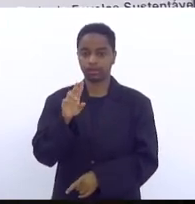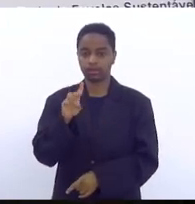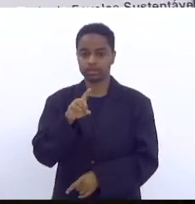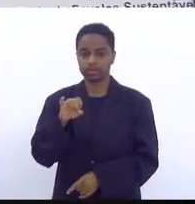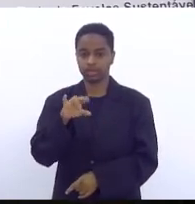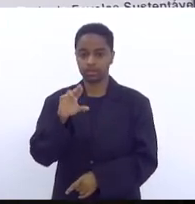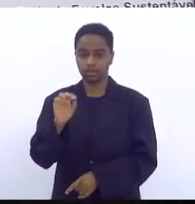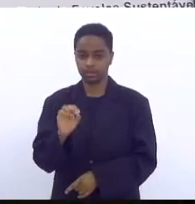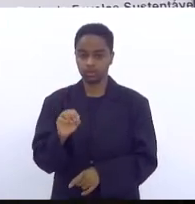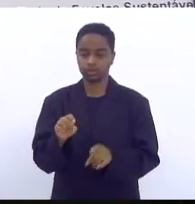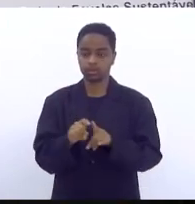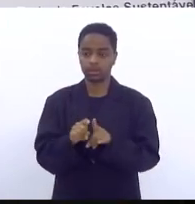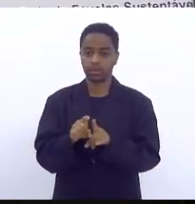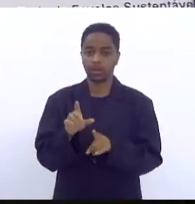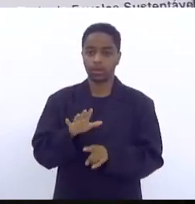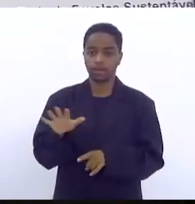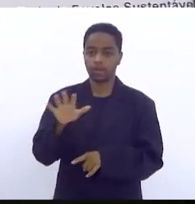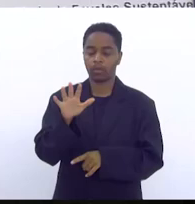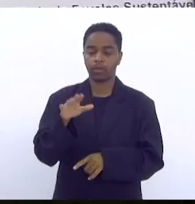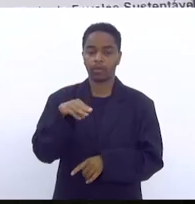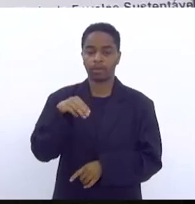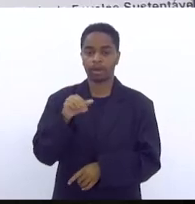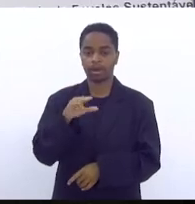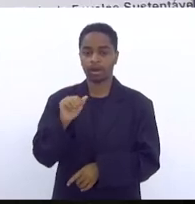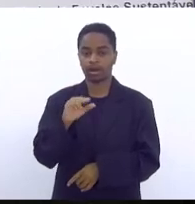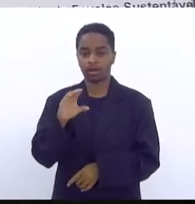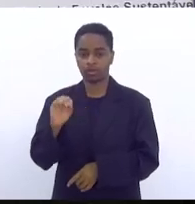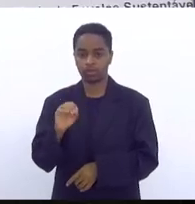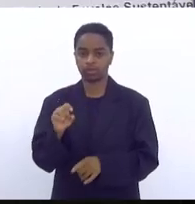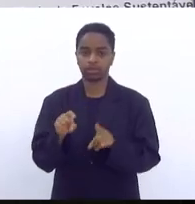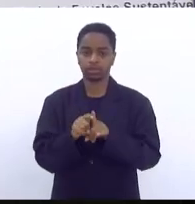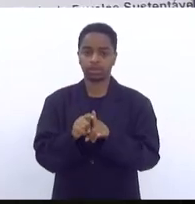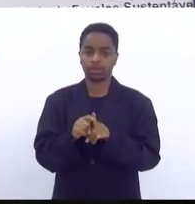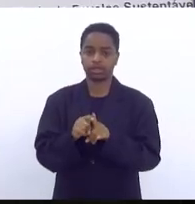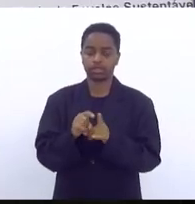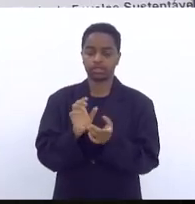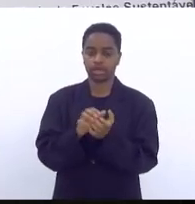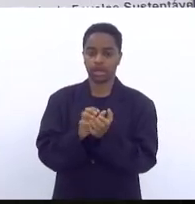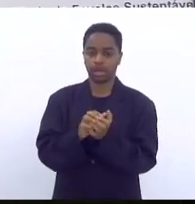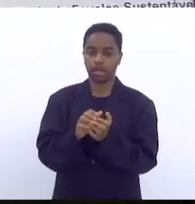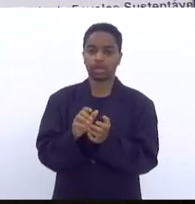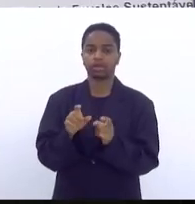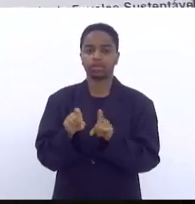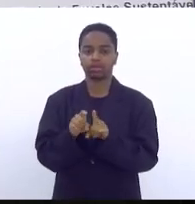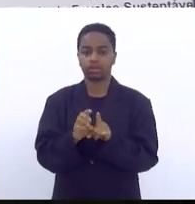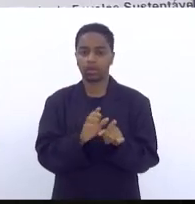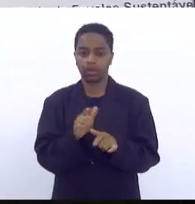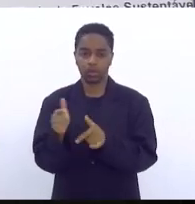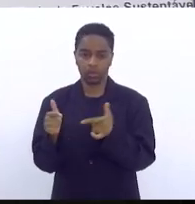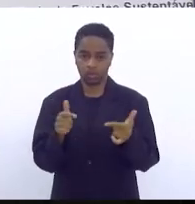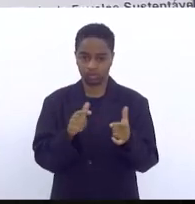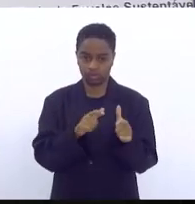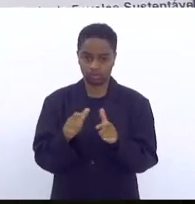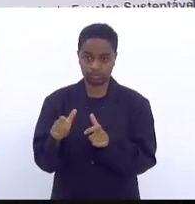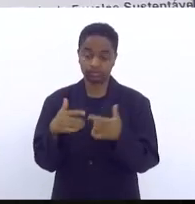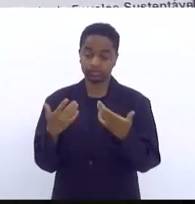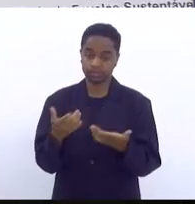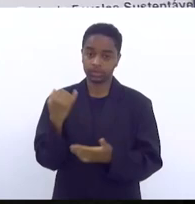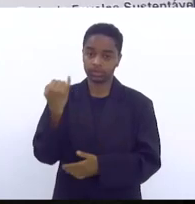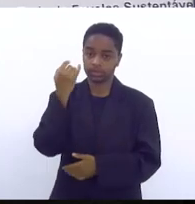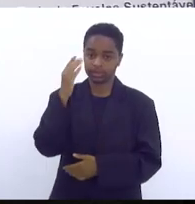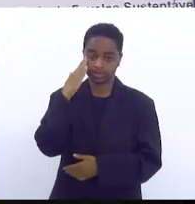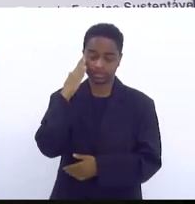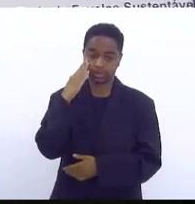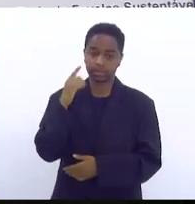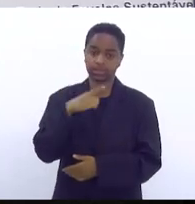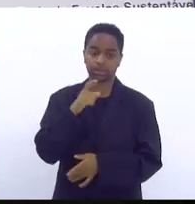Macacos favela do Dique em Caxias e Jacarezinho Então acho que importante saber que tivemos toda essa